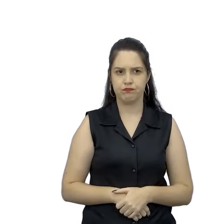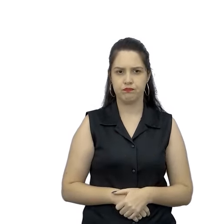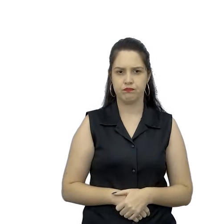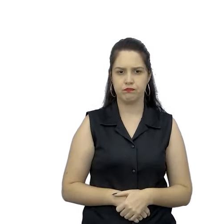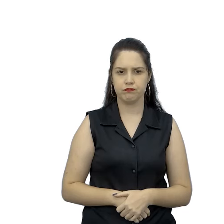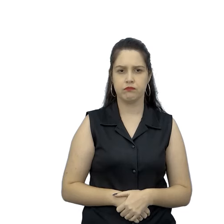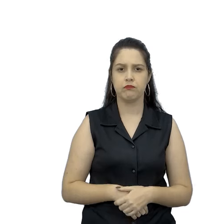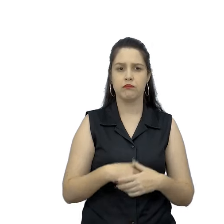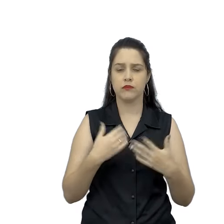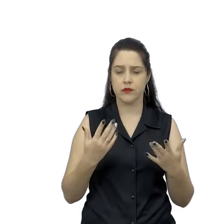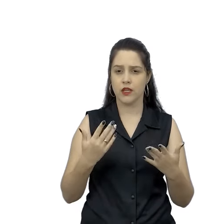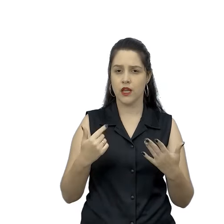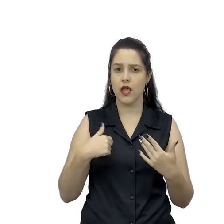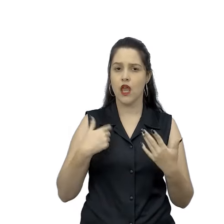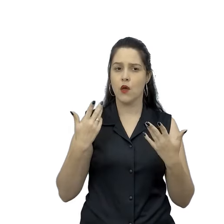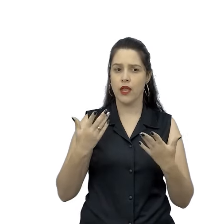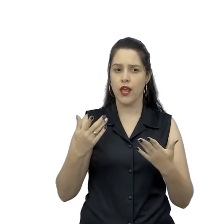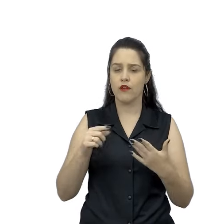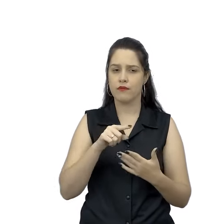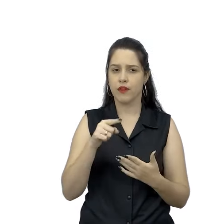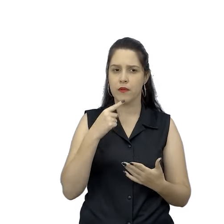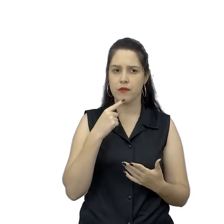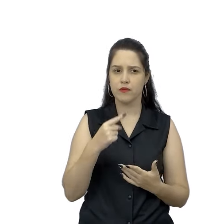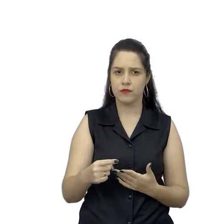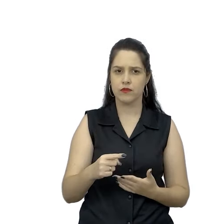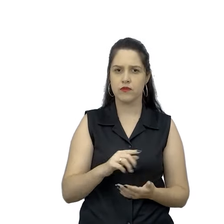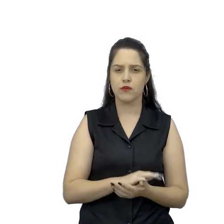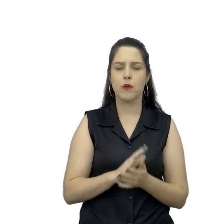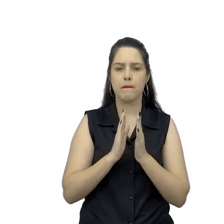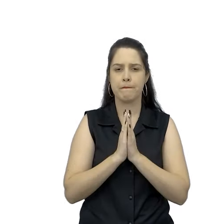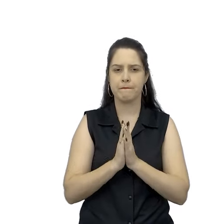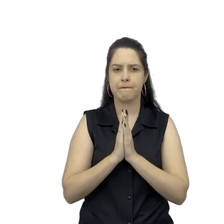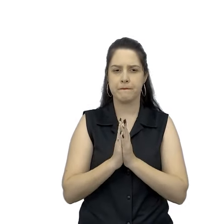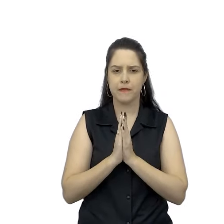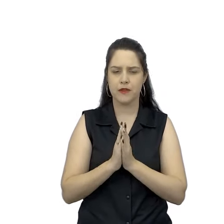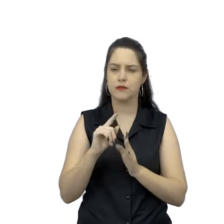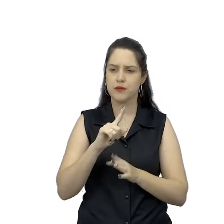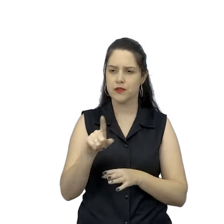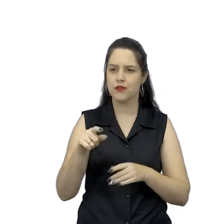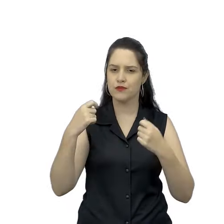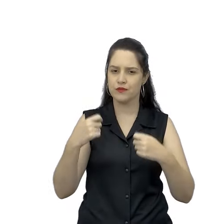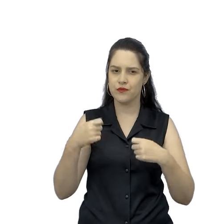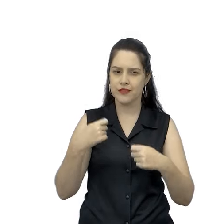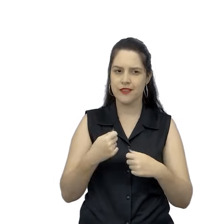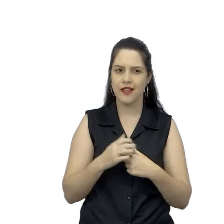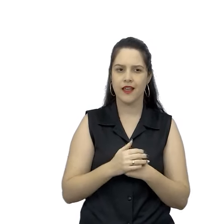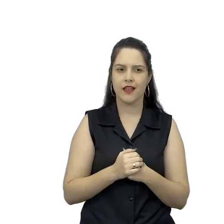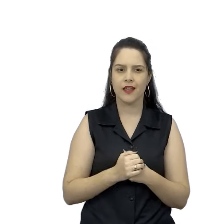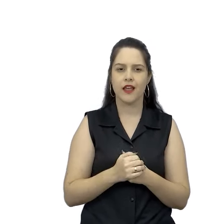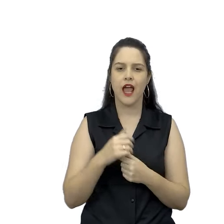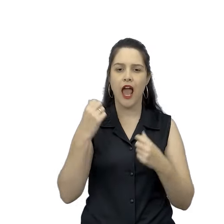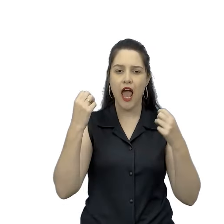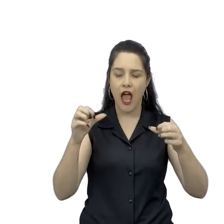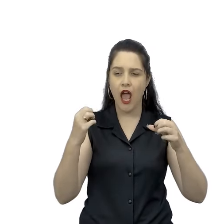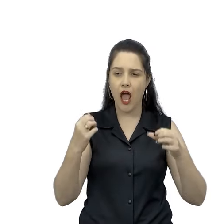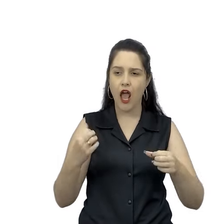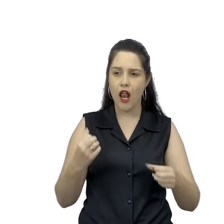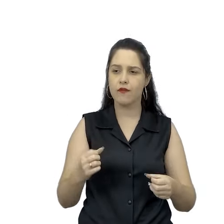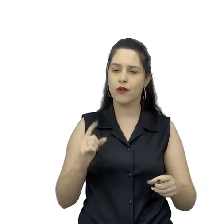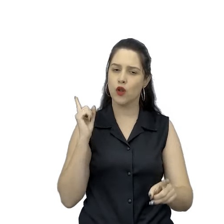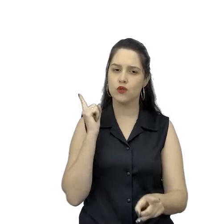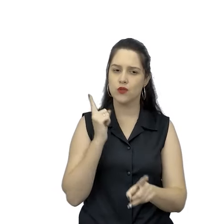Bom, eu quero agradecer, né, eu quero, por favor, solicito que vocês, por favor, avaliem o nosso